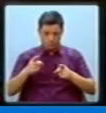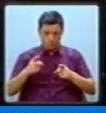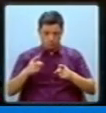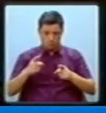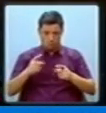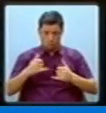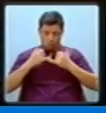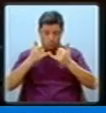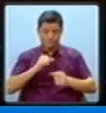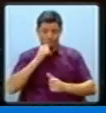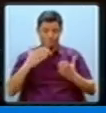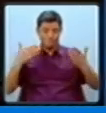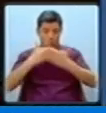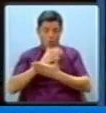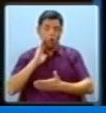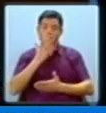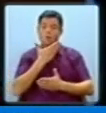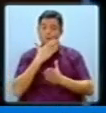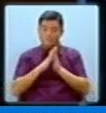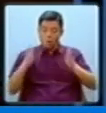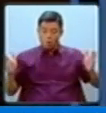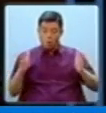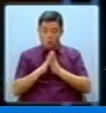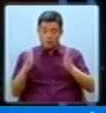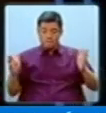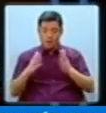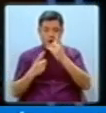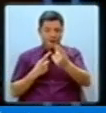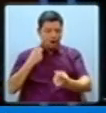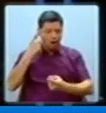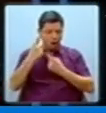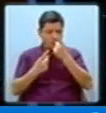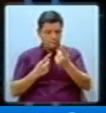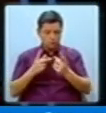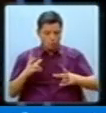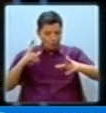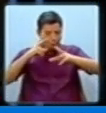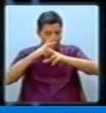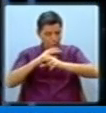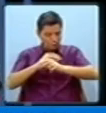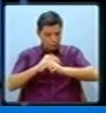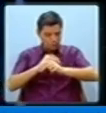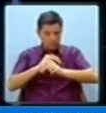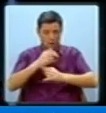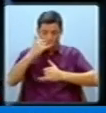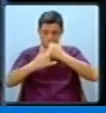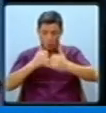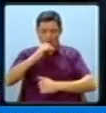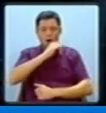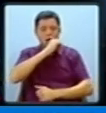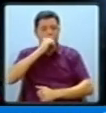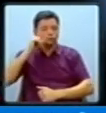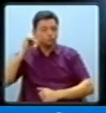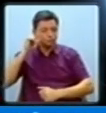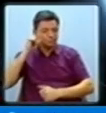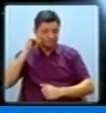morrem, consoante o tamanho que têm, a massa, mas algumas parecem muito mais novas, muito mais azuis do que aquilo